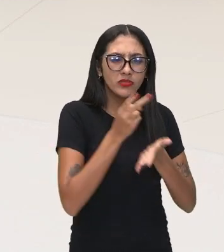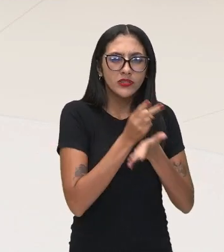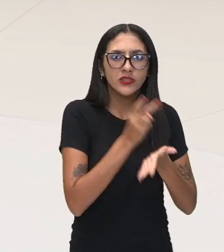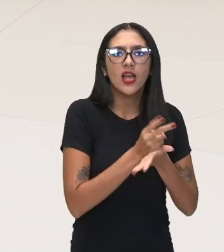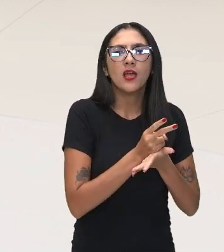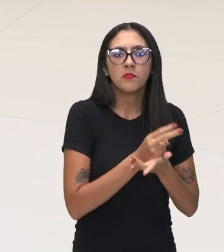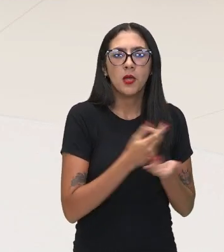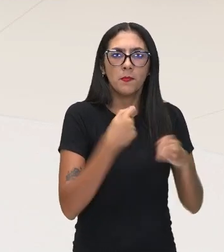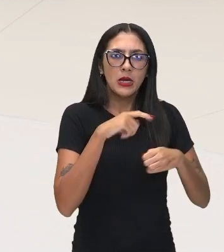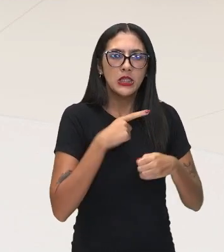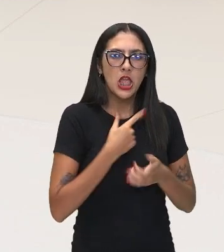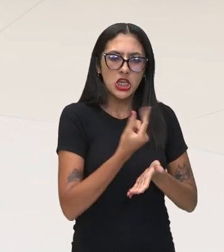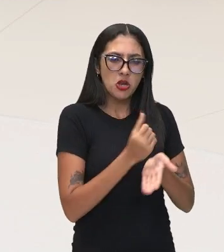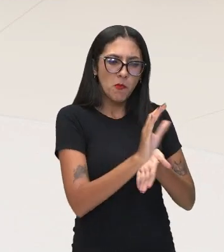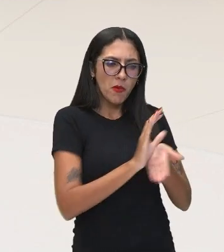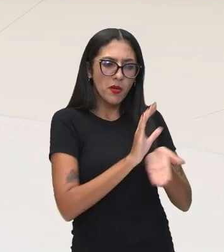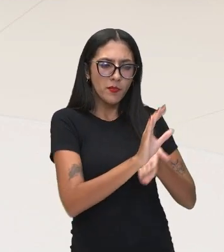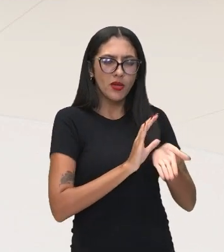ter lucro.